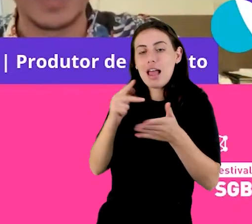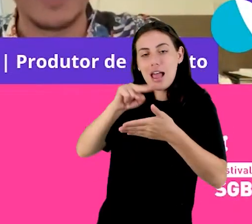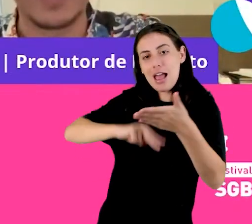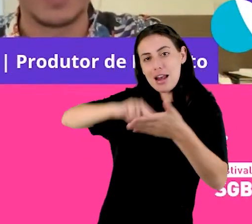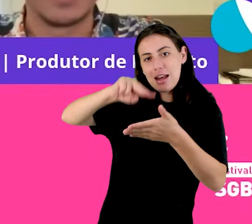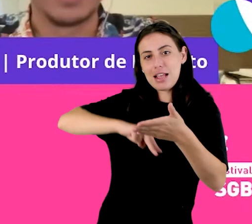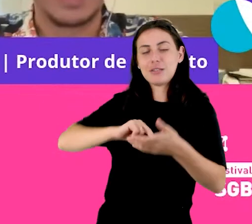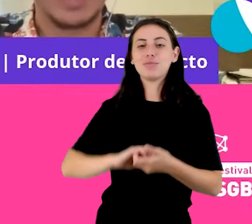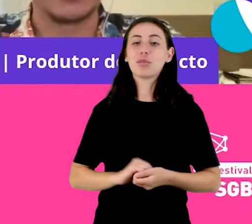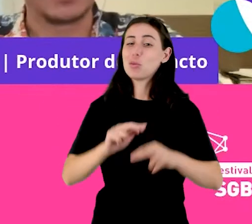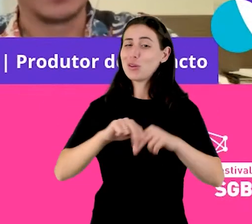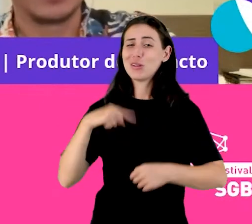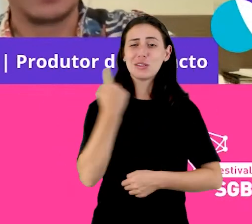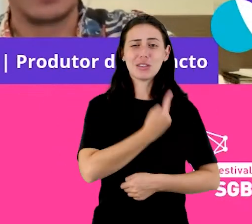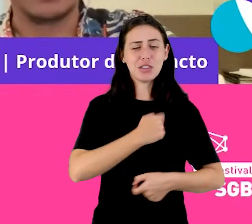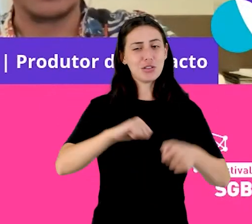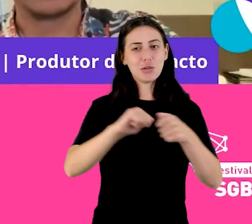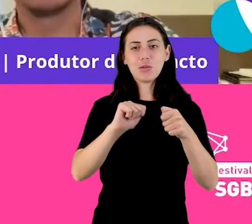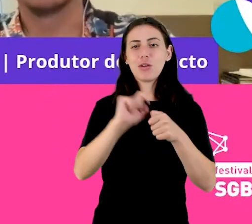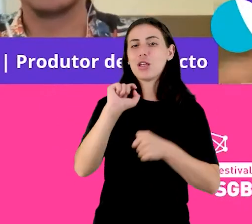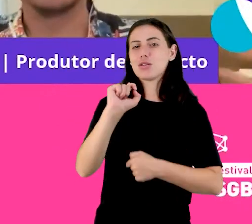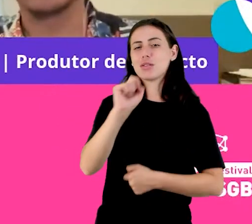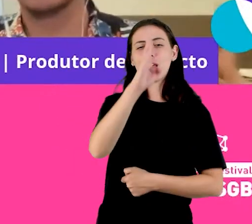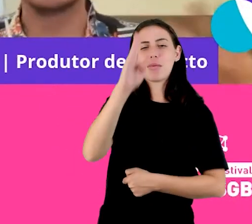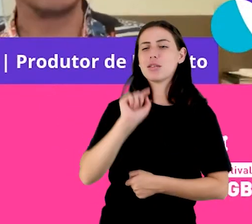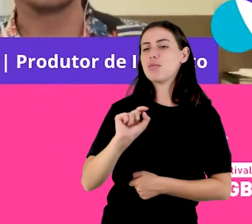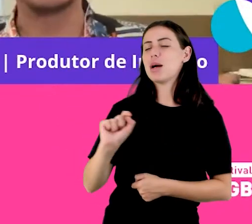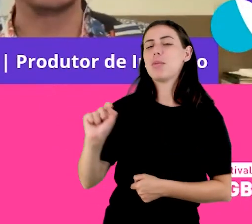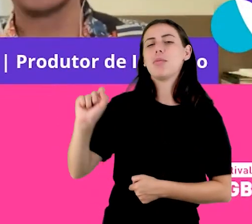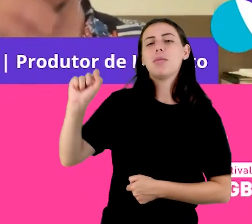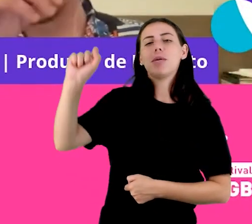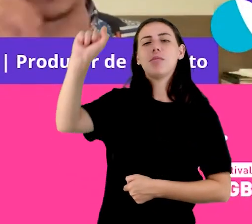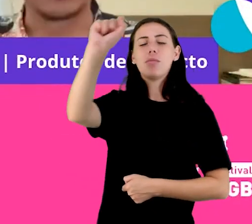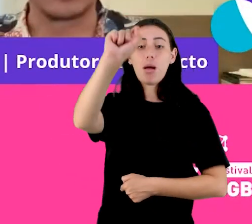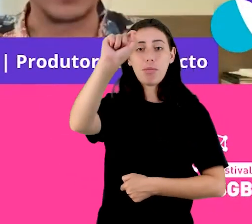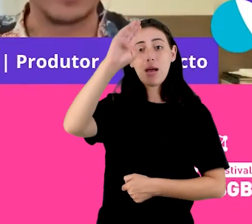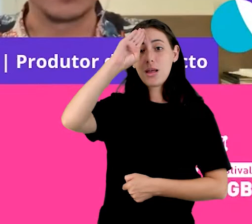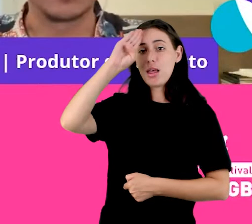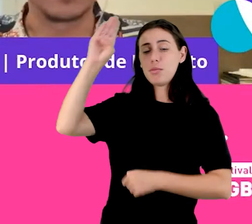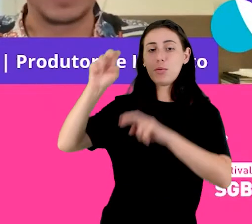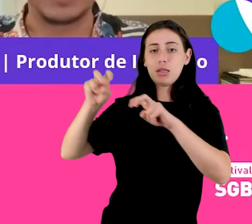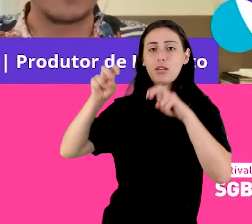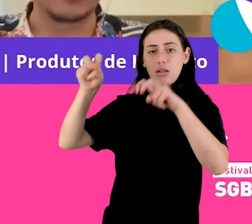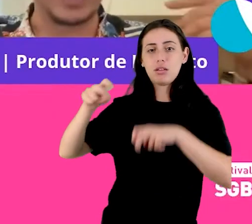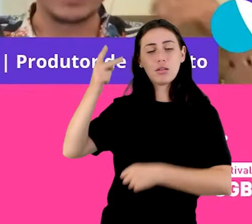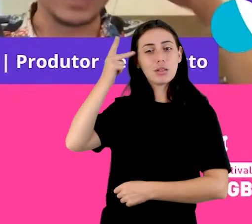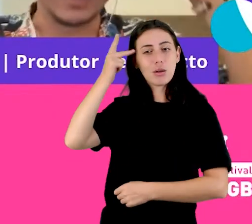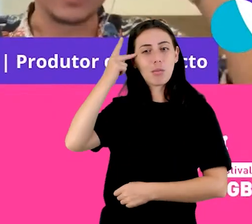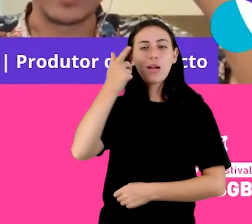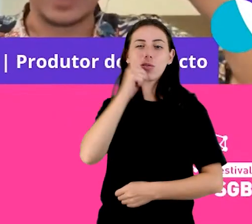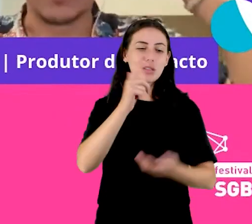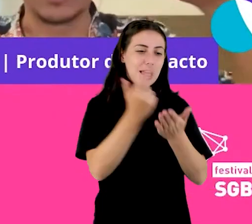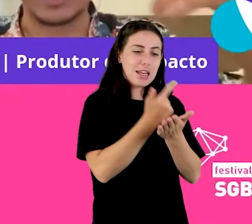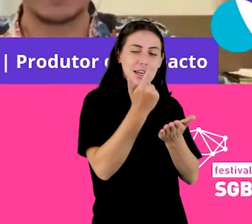uma tarefa árdua, e então a gente meio que se identifica. Eu lembro quando a gente fez ainda na faculdade,